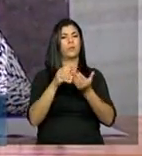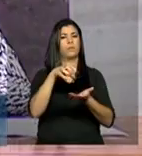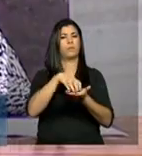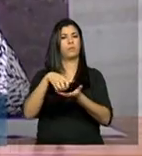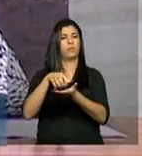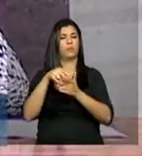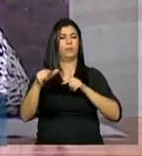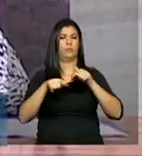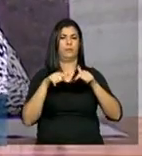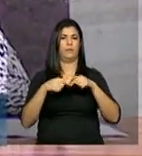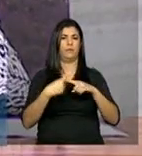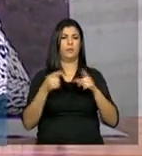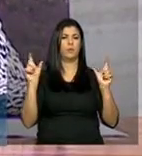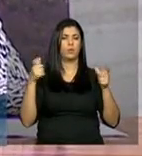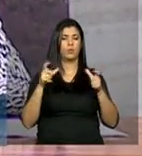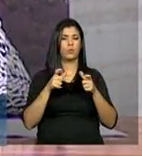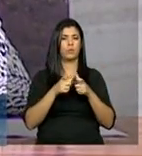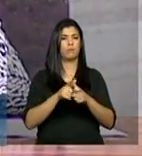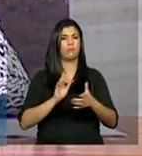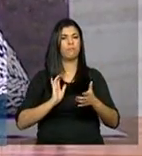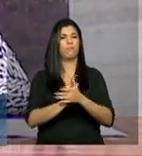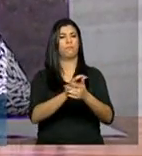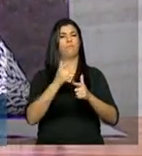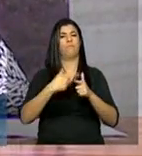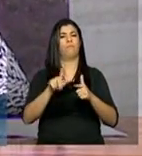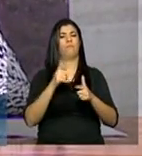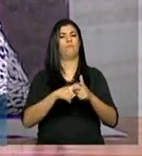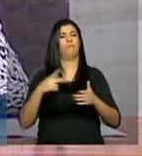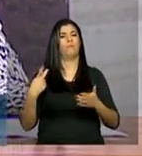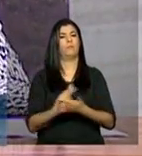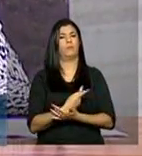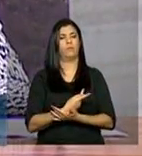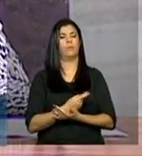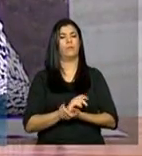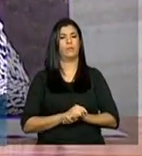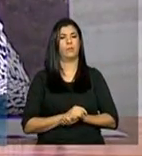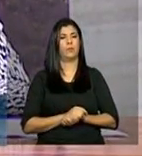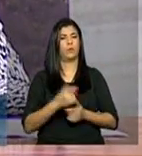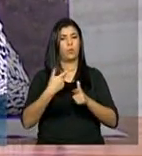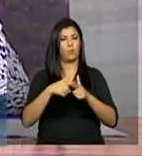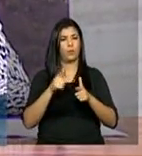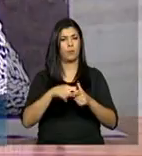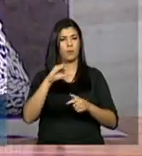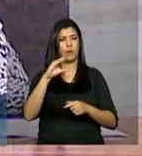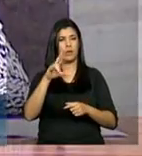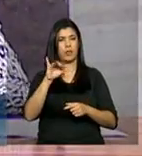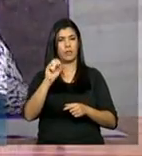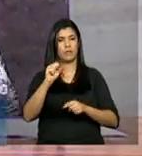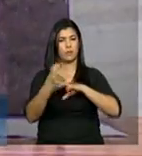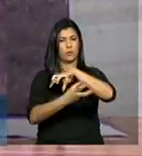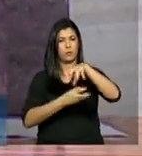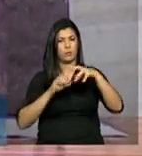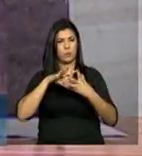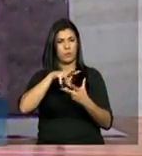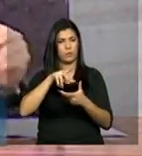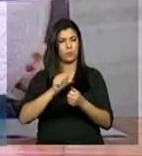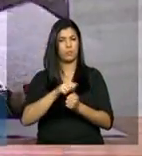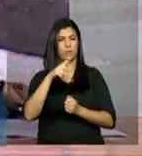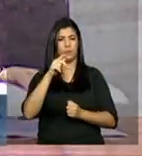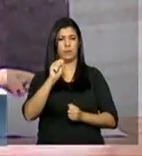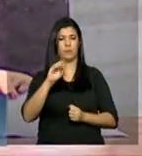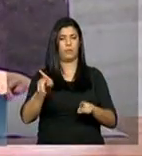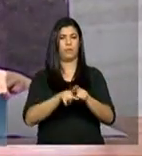reduz renda para enfrentar esse momento difícil. Com a crise, o PAC passou a funcionar também como